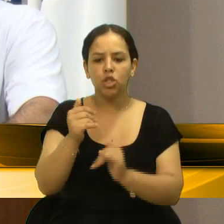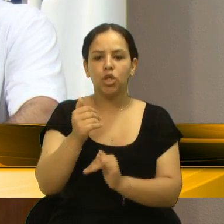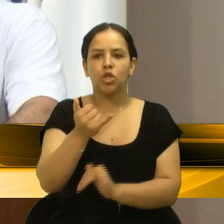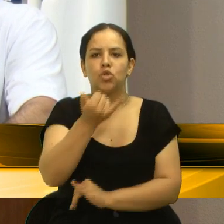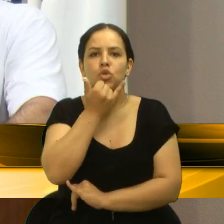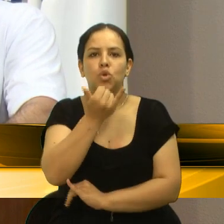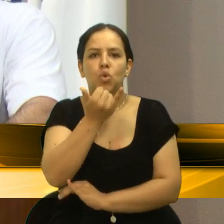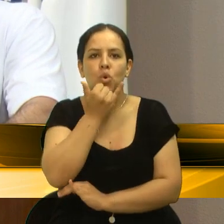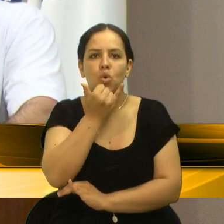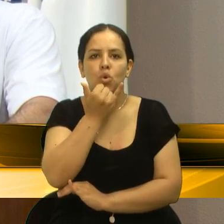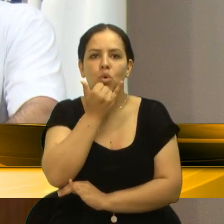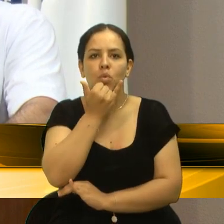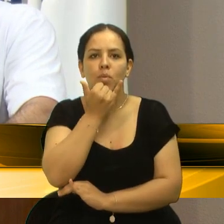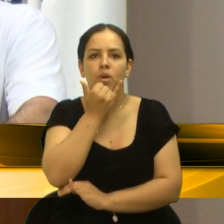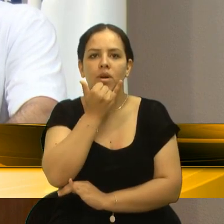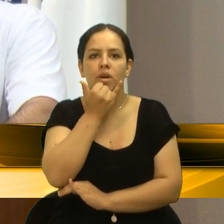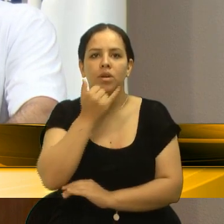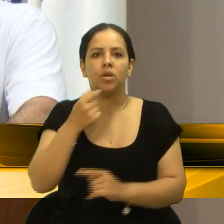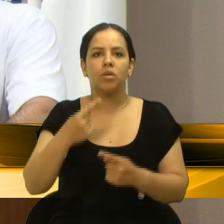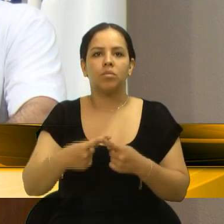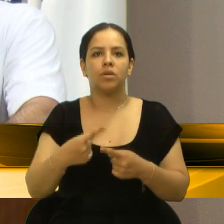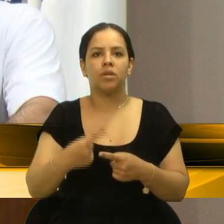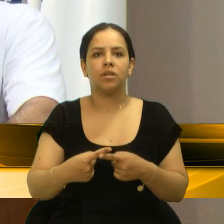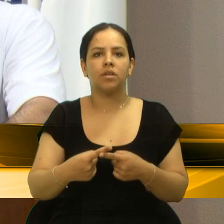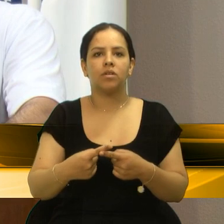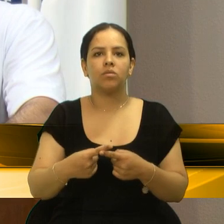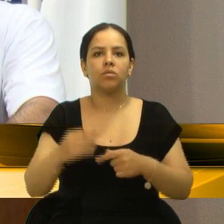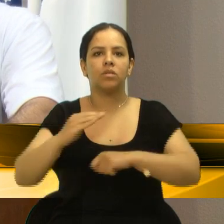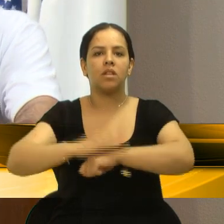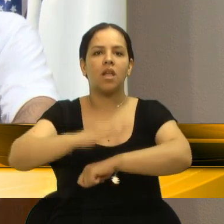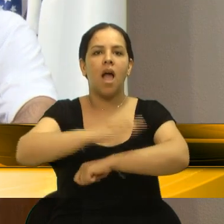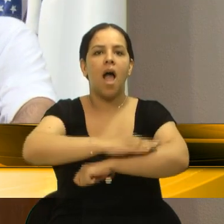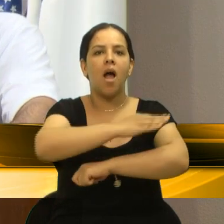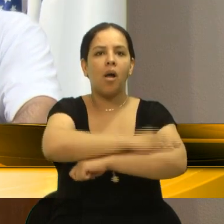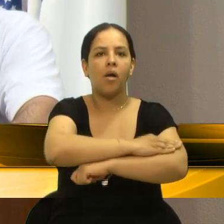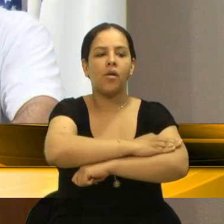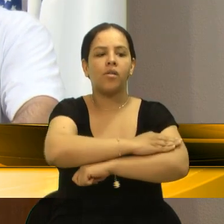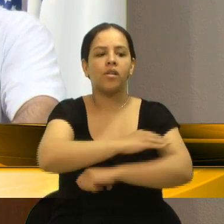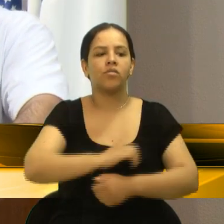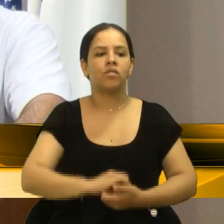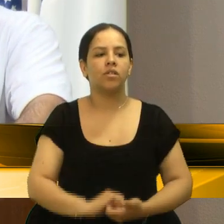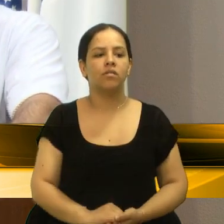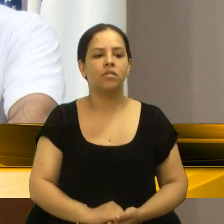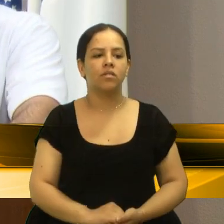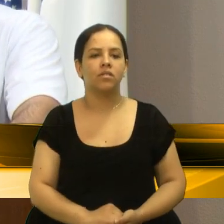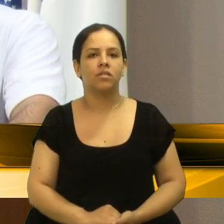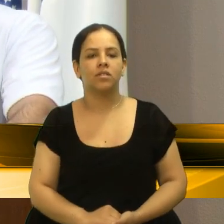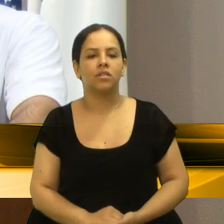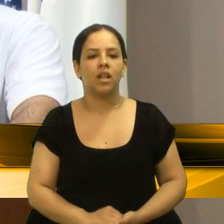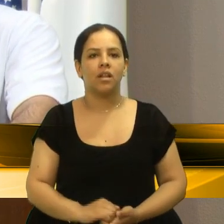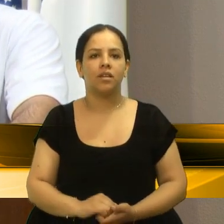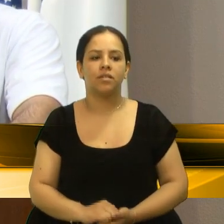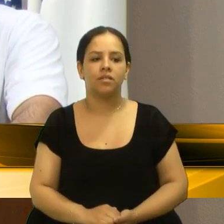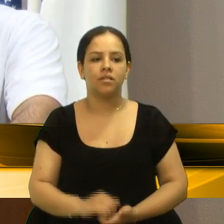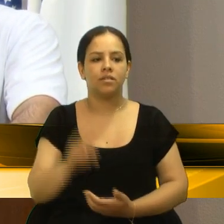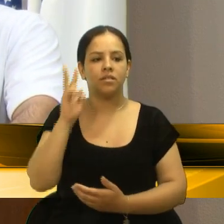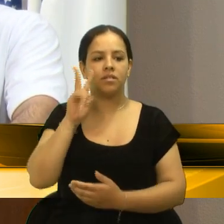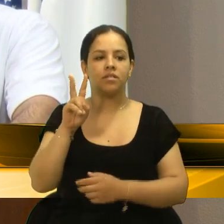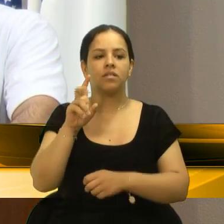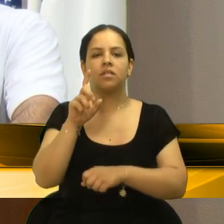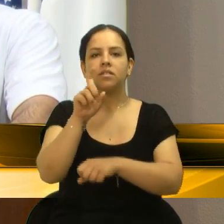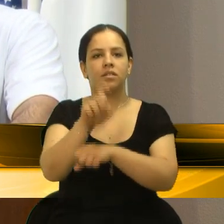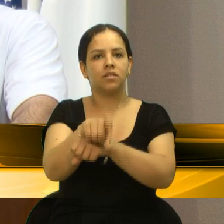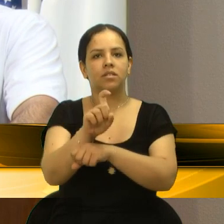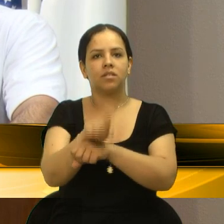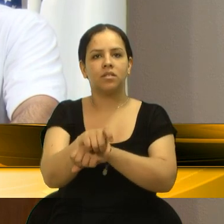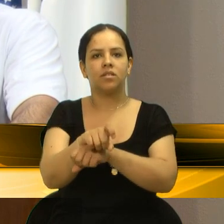a verdadeira lenda do sapo e do escorpião. O sapo, aquele que oferece carona para o escorpião, e ele diz, não, para